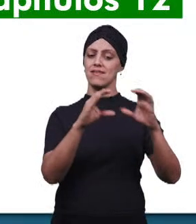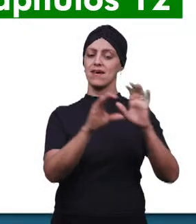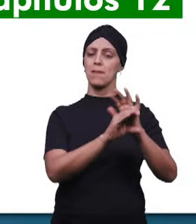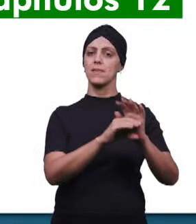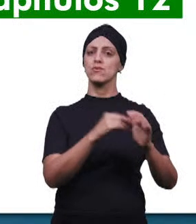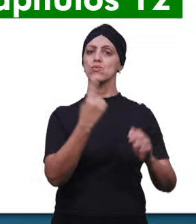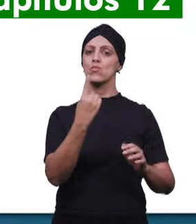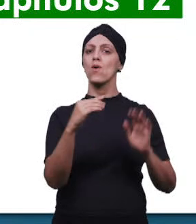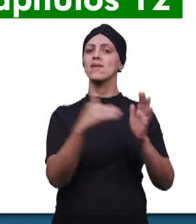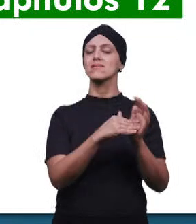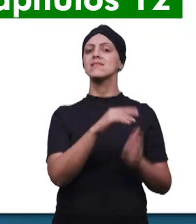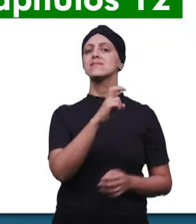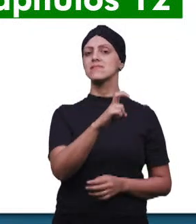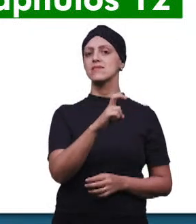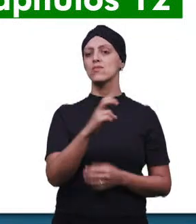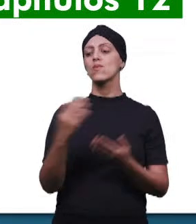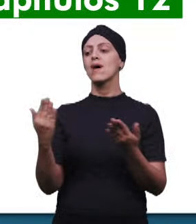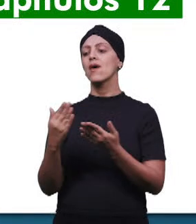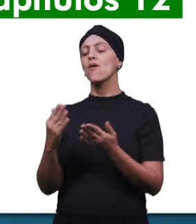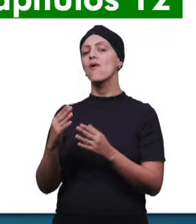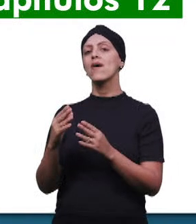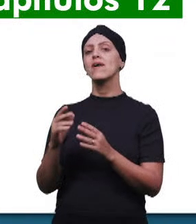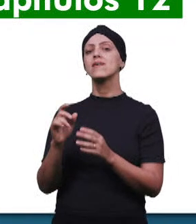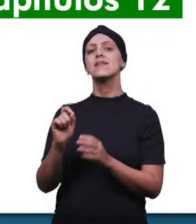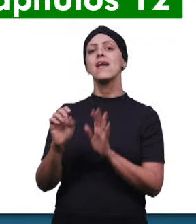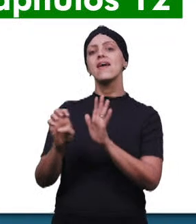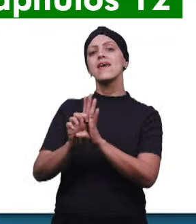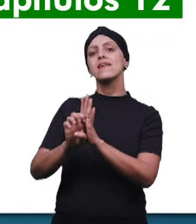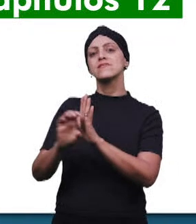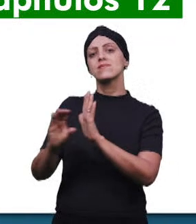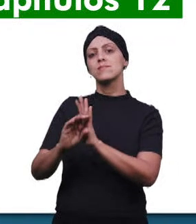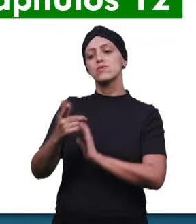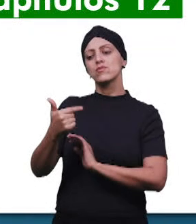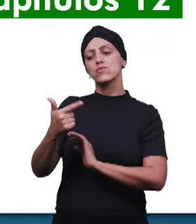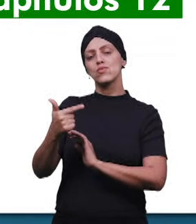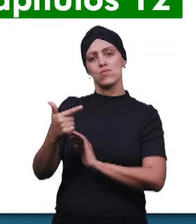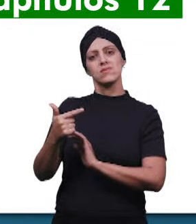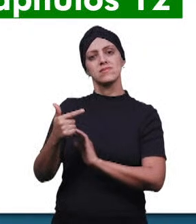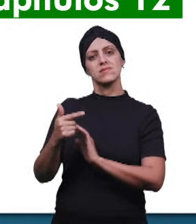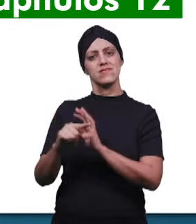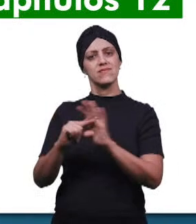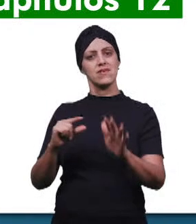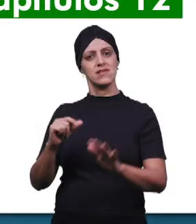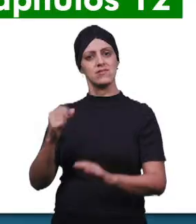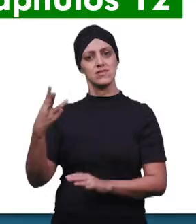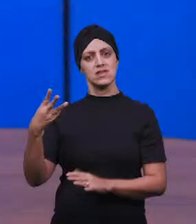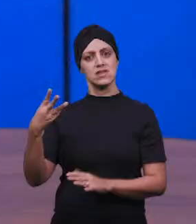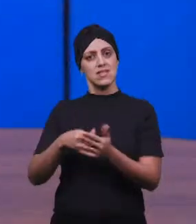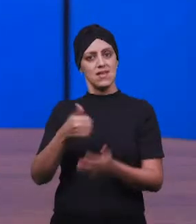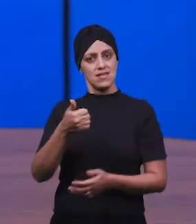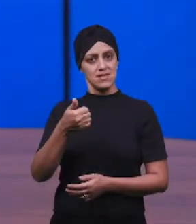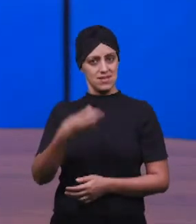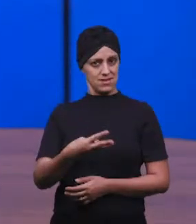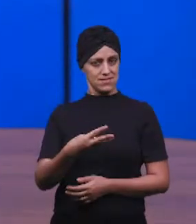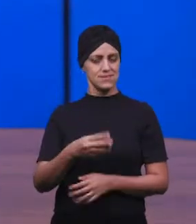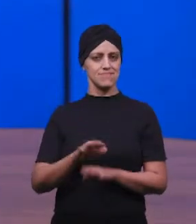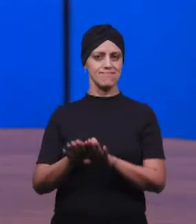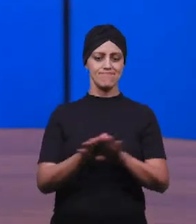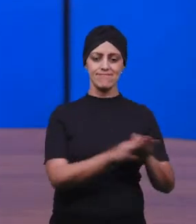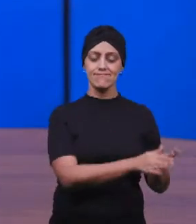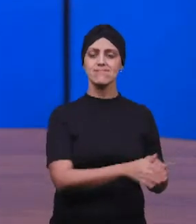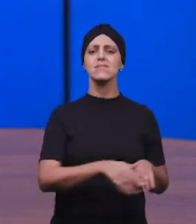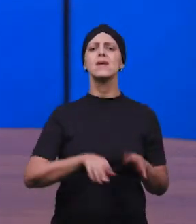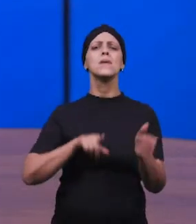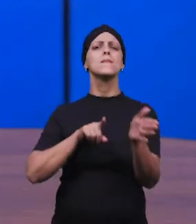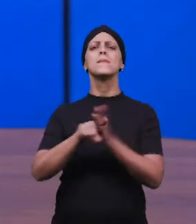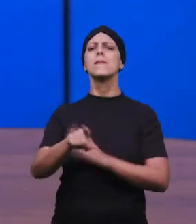ao capítulo 5, e também agora Êxodo, capítulo 12, do verso 3 ao verso 13. Vamos então à nossa primeira pergunta.